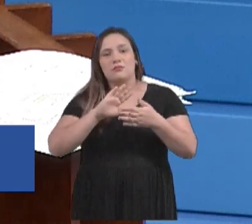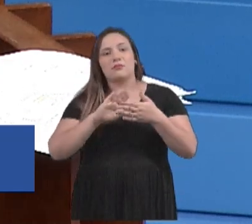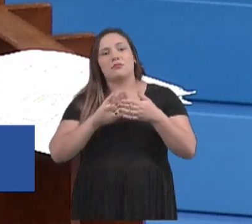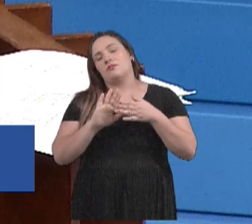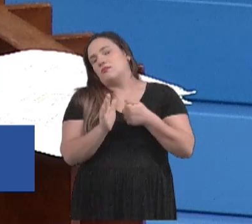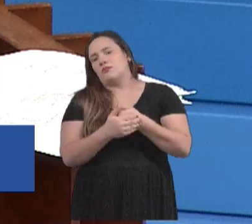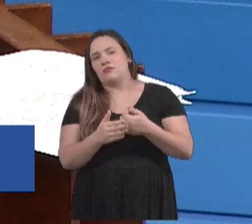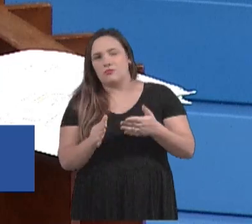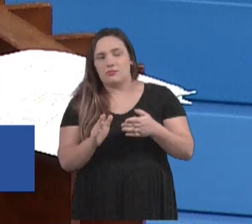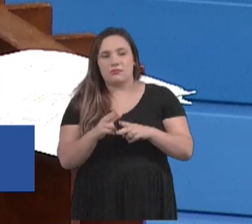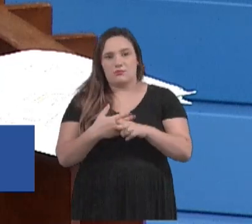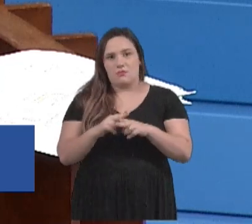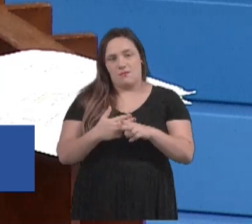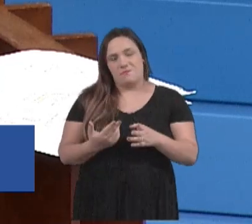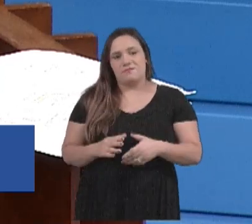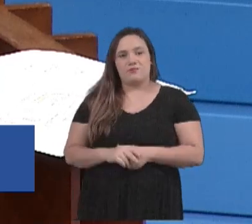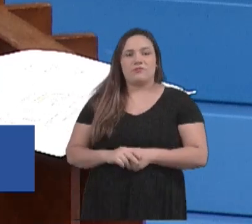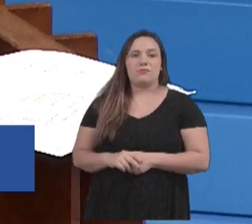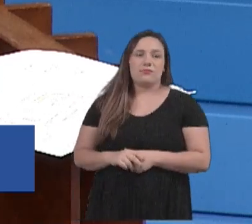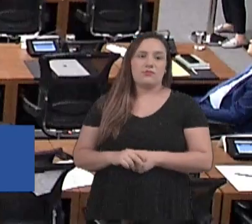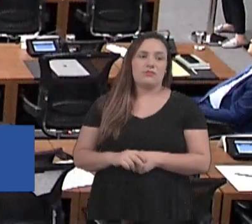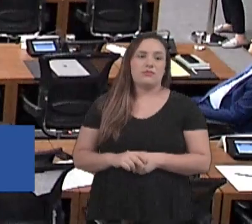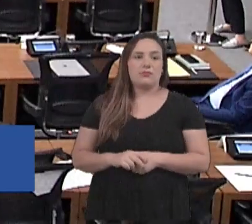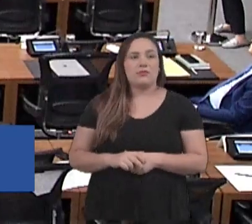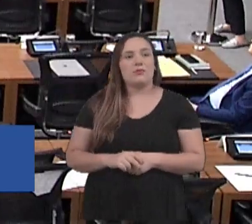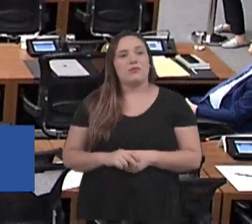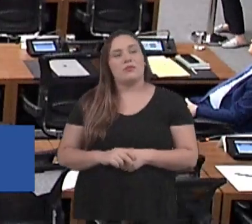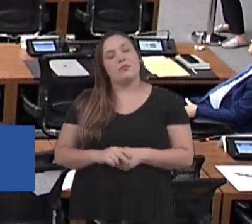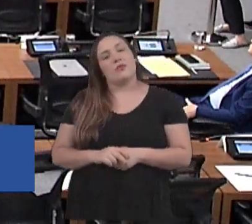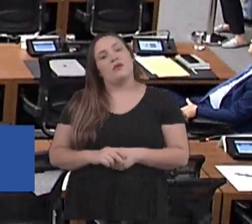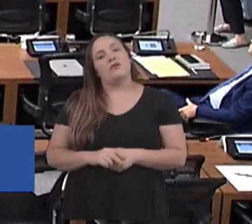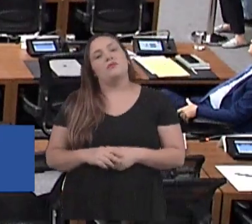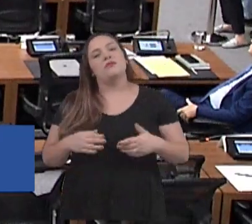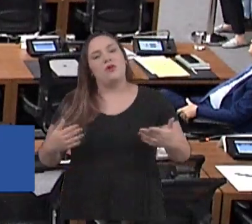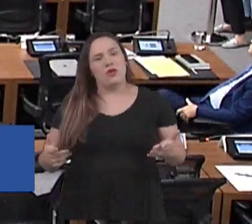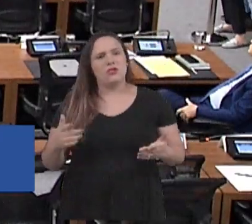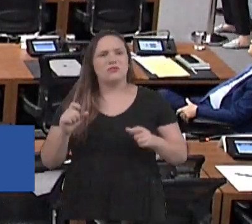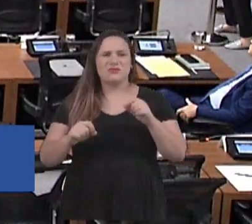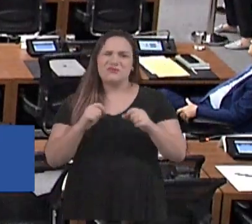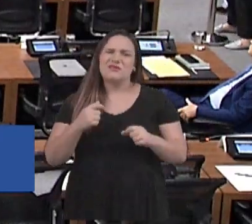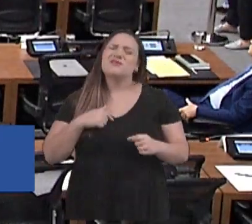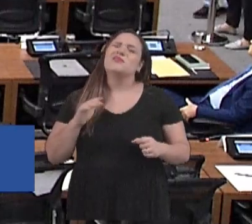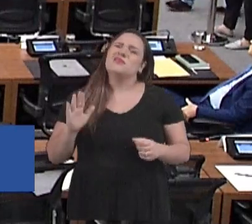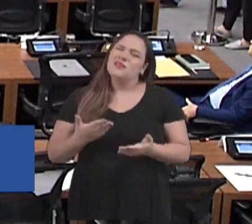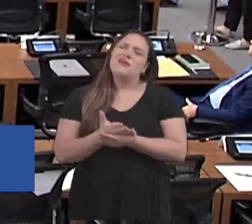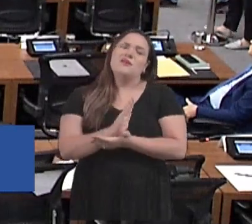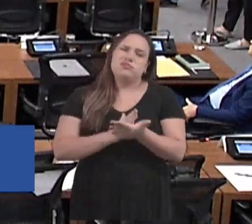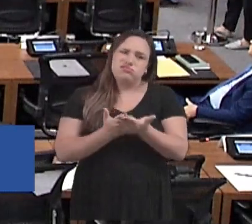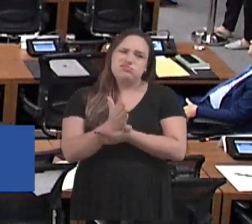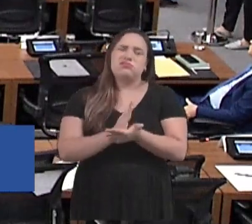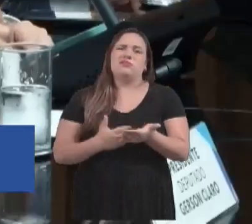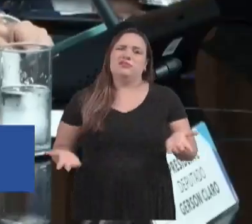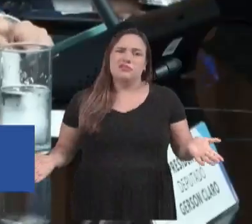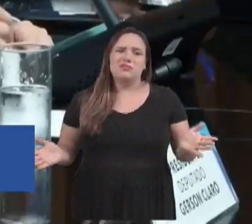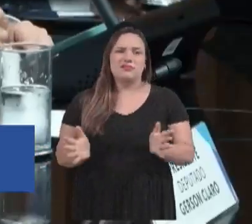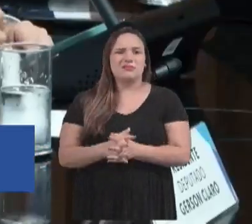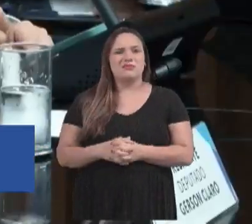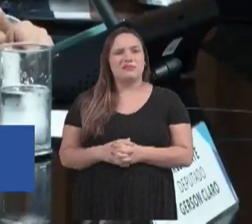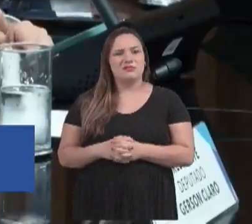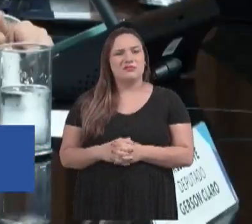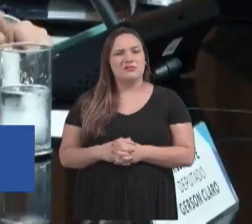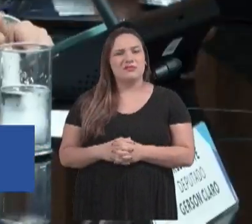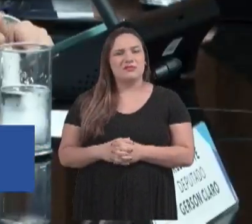a parte. Deputado Paulo Duarte, sabe o que, com perdão da palavra, sabe o que está enchendo o saco? É